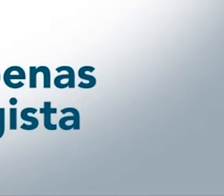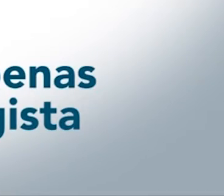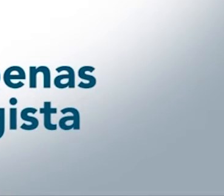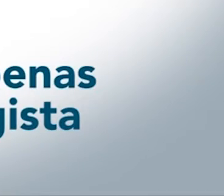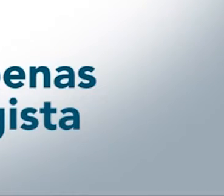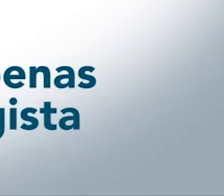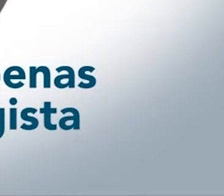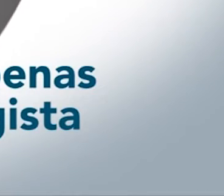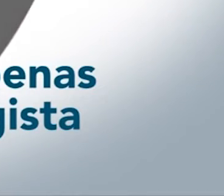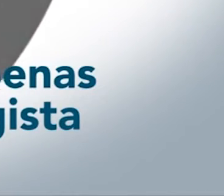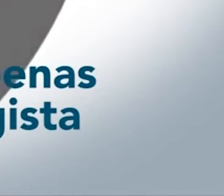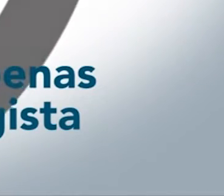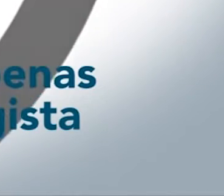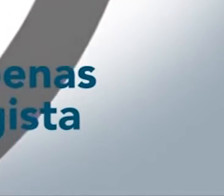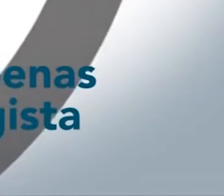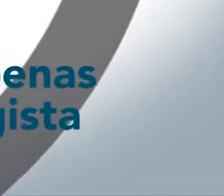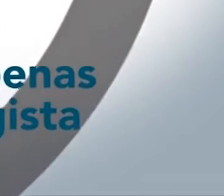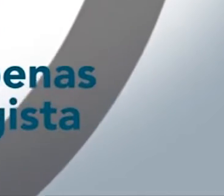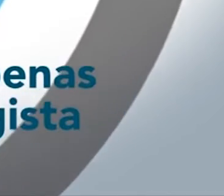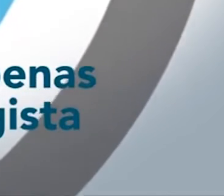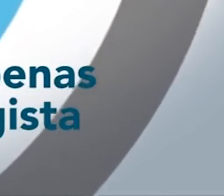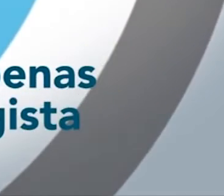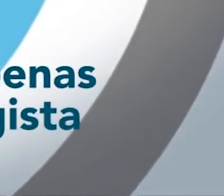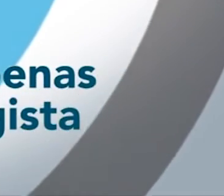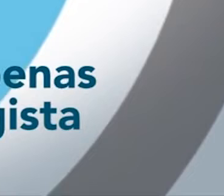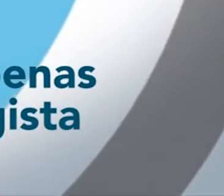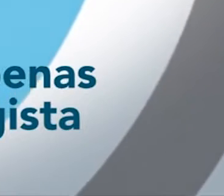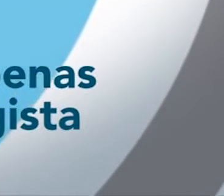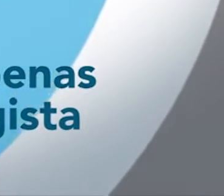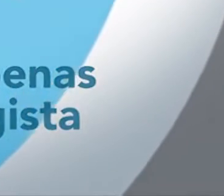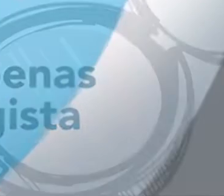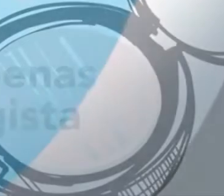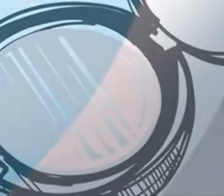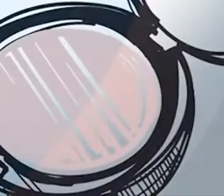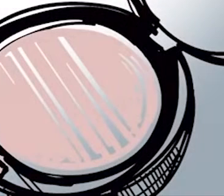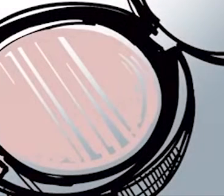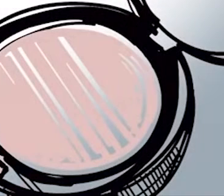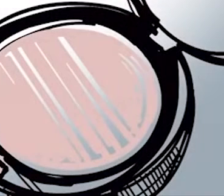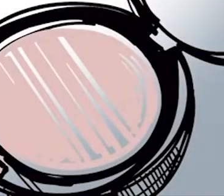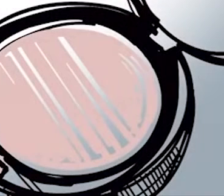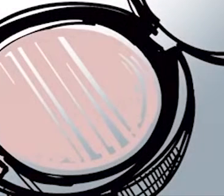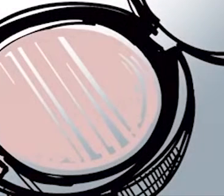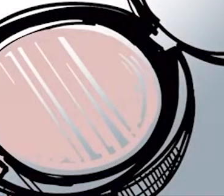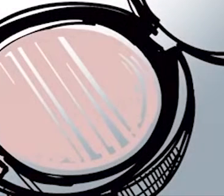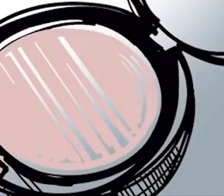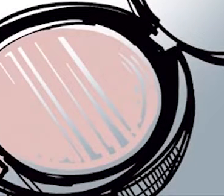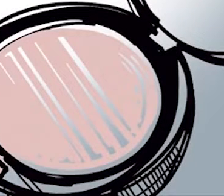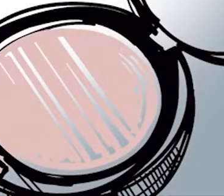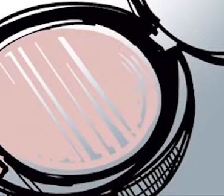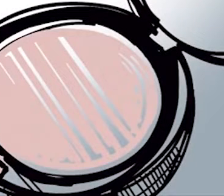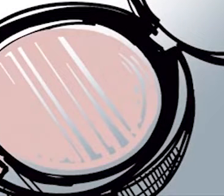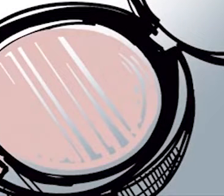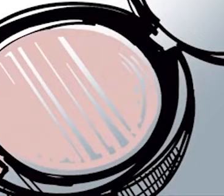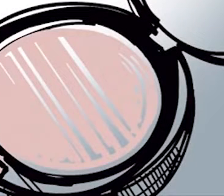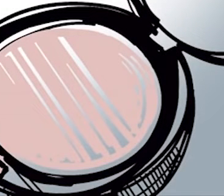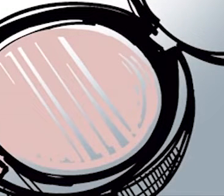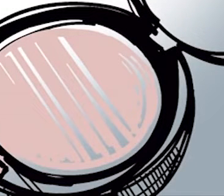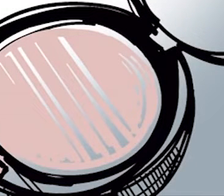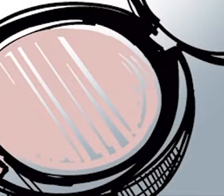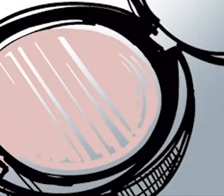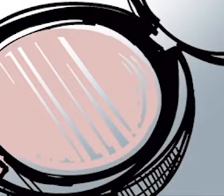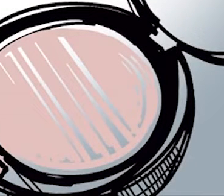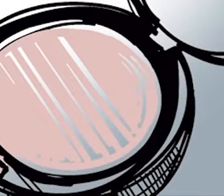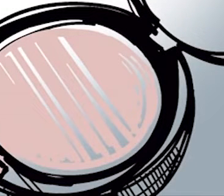foram prescritas pelo médico podem causar danos graves à visão. Cuidado também com maquiagens, pois algumas